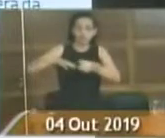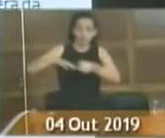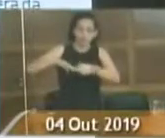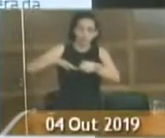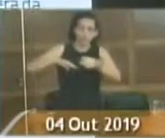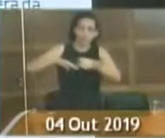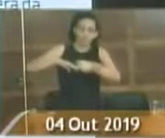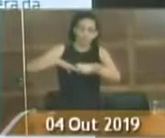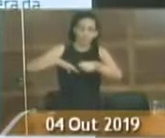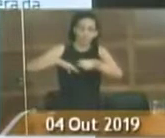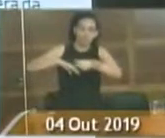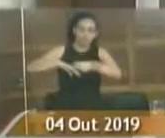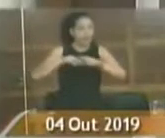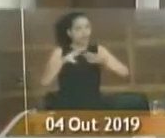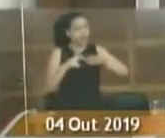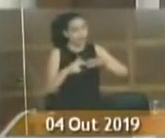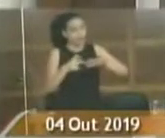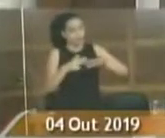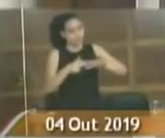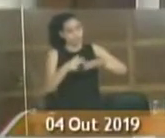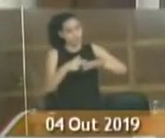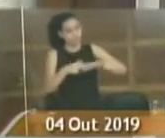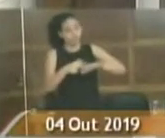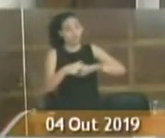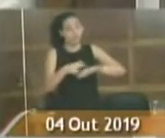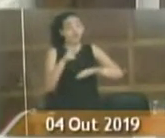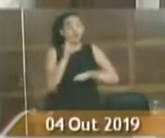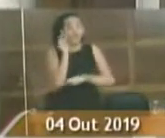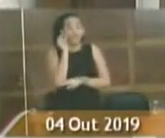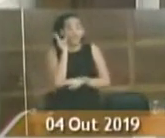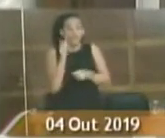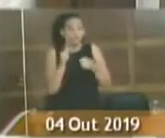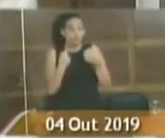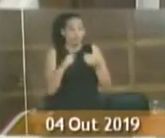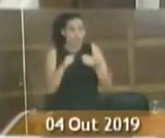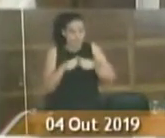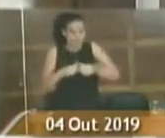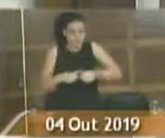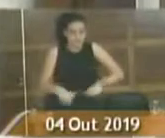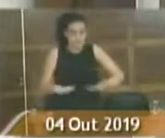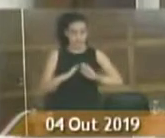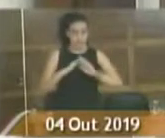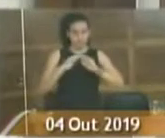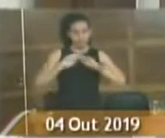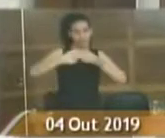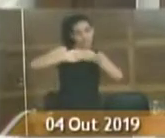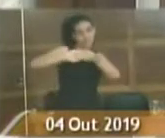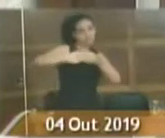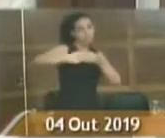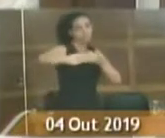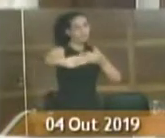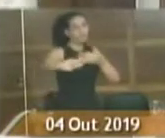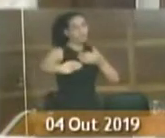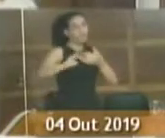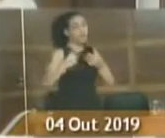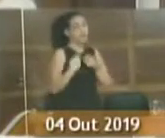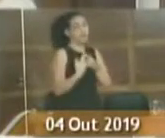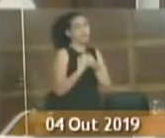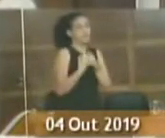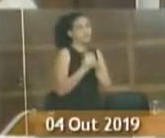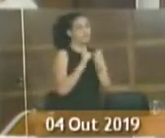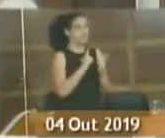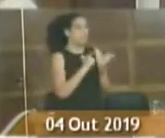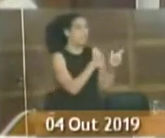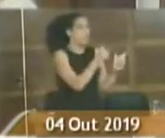bem curtinha, tá? Ele tem que ficar numa casinha separado, porque se tiver mais